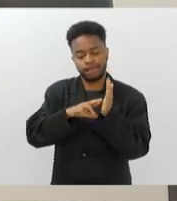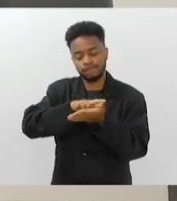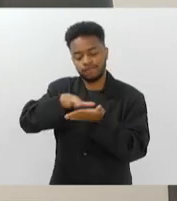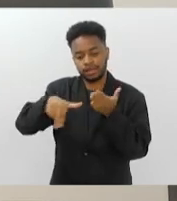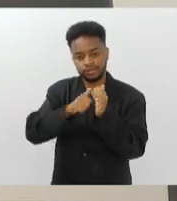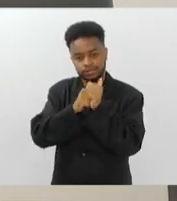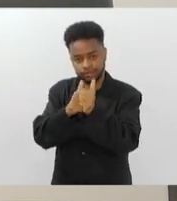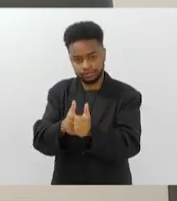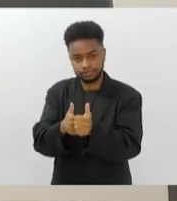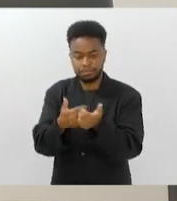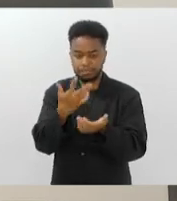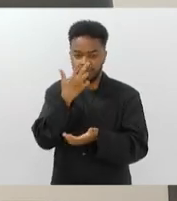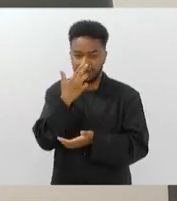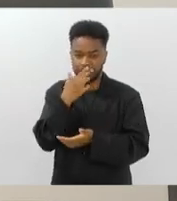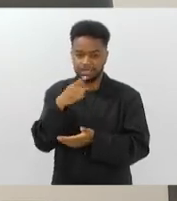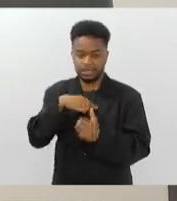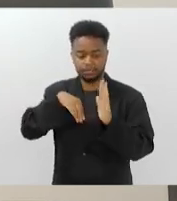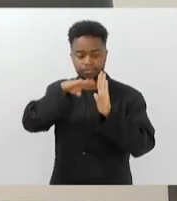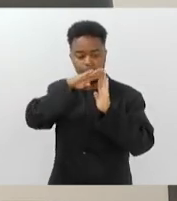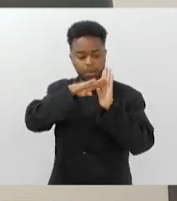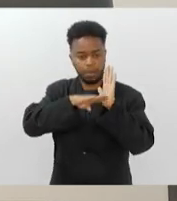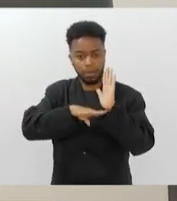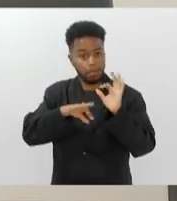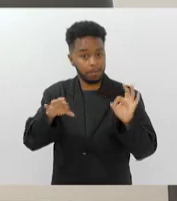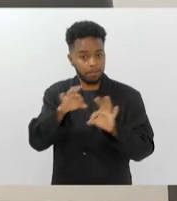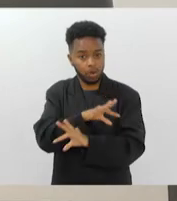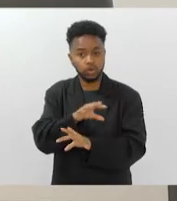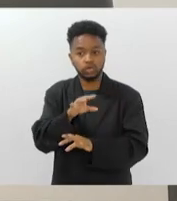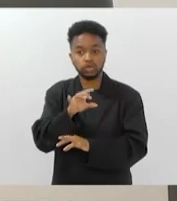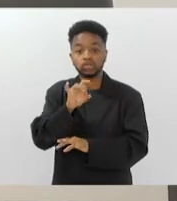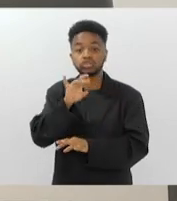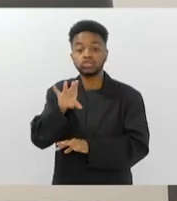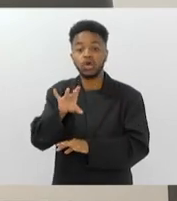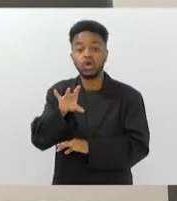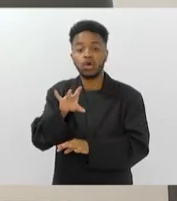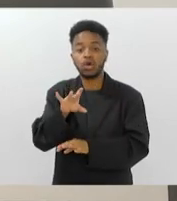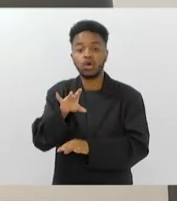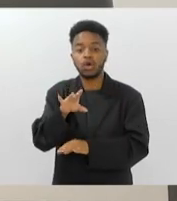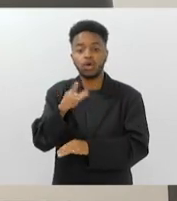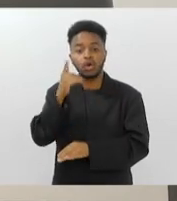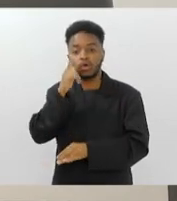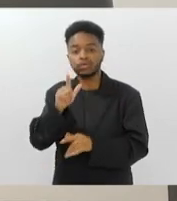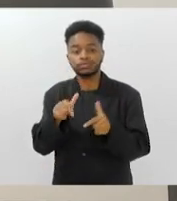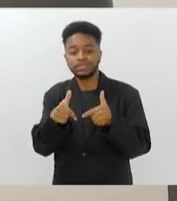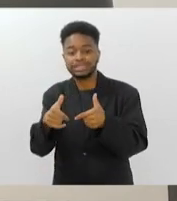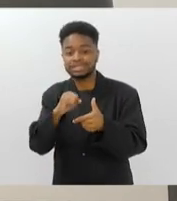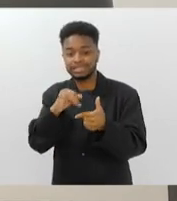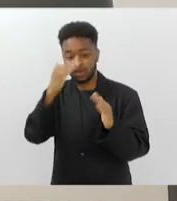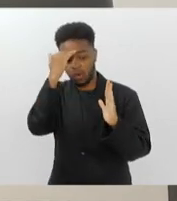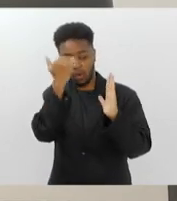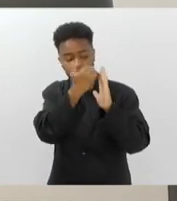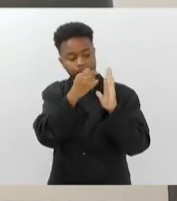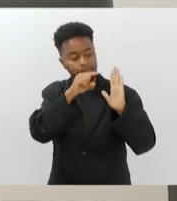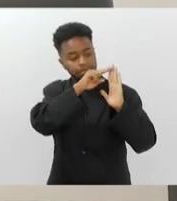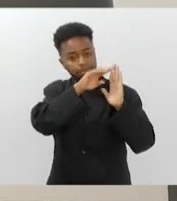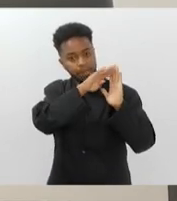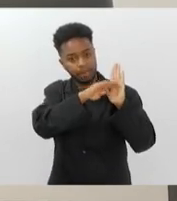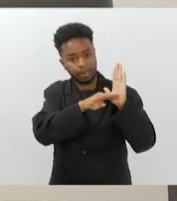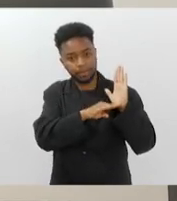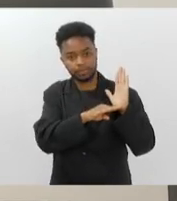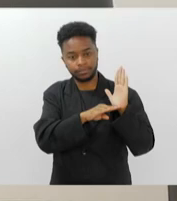tivesse que seguir uma receita de bolo só pode botar o bolo no forno se tiver cumprido essa e essa